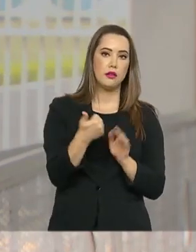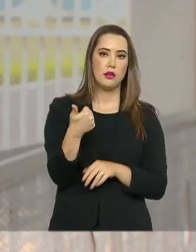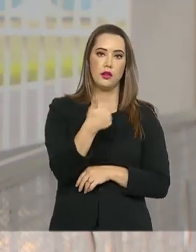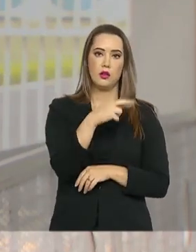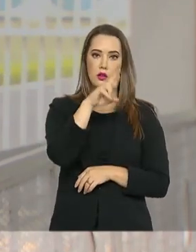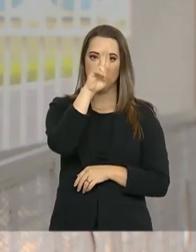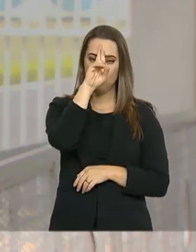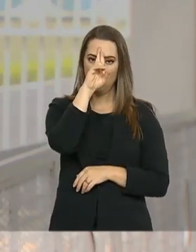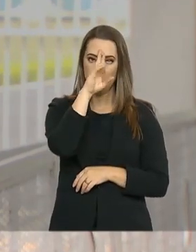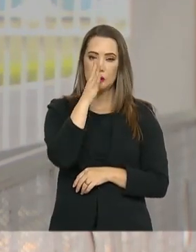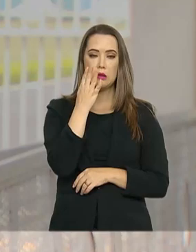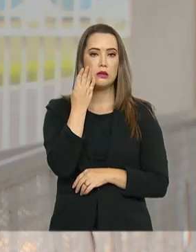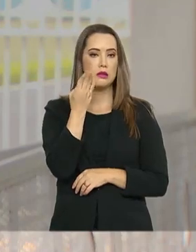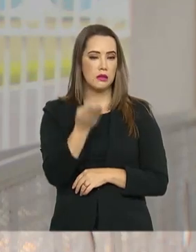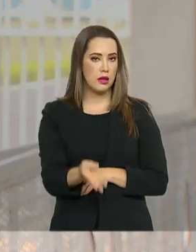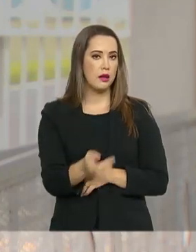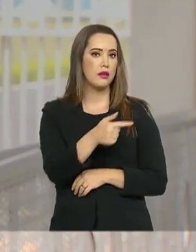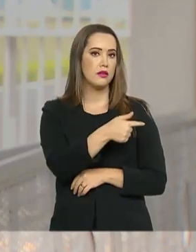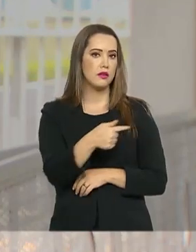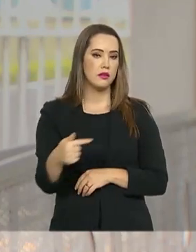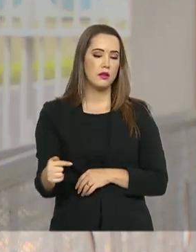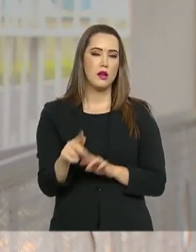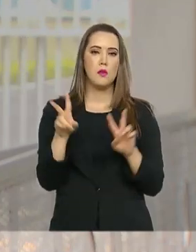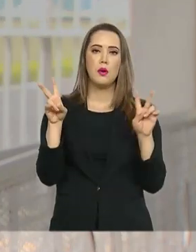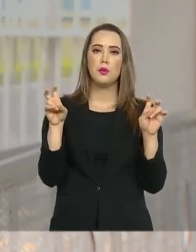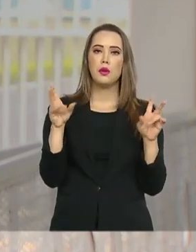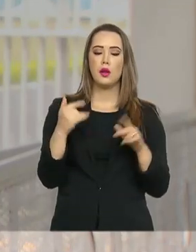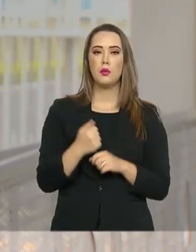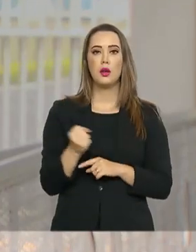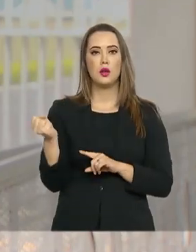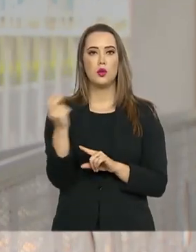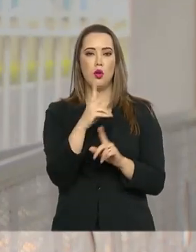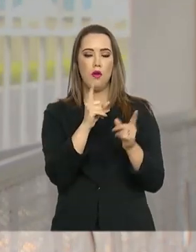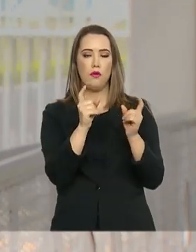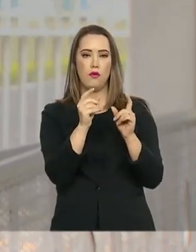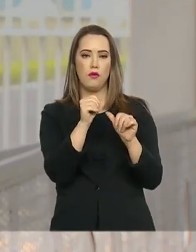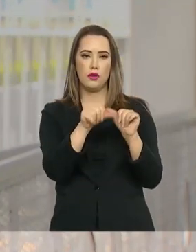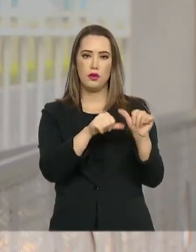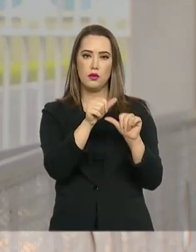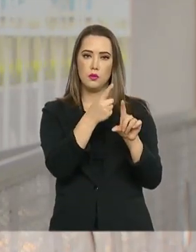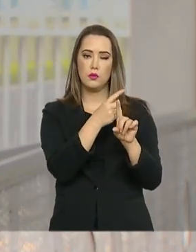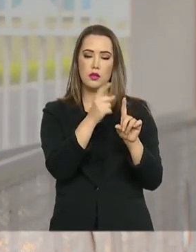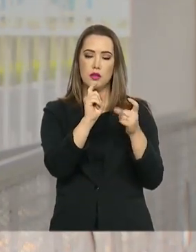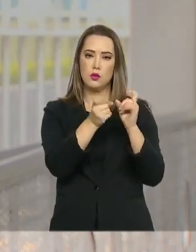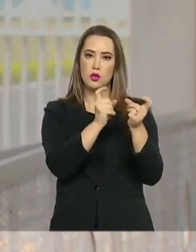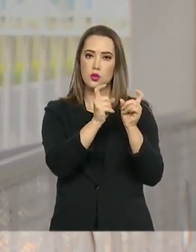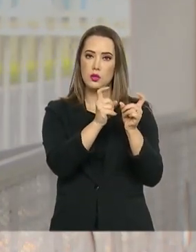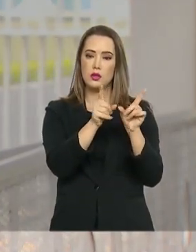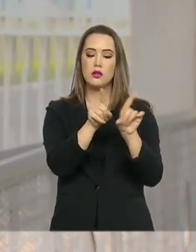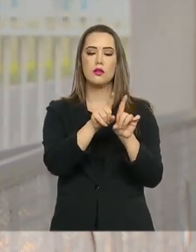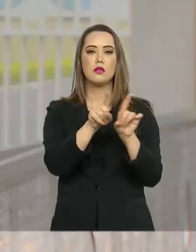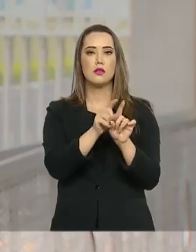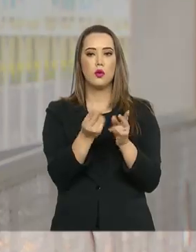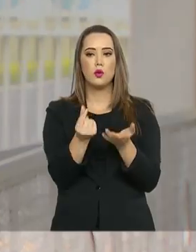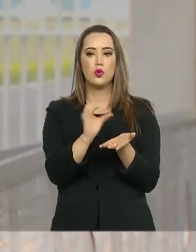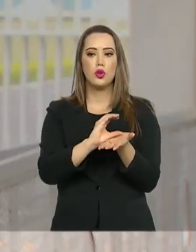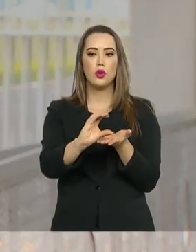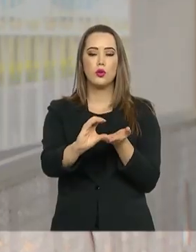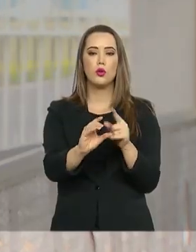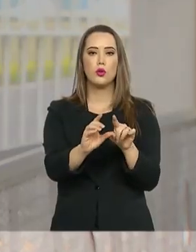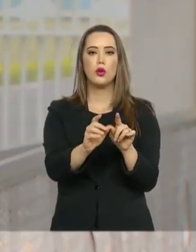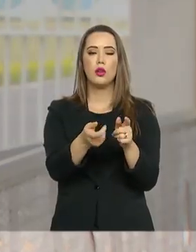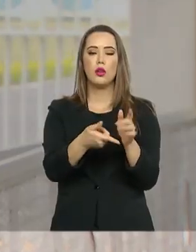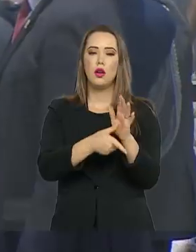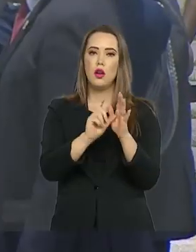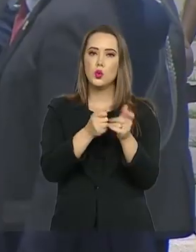na pauta desta semana estavam a reforma administrativa ea liberação de recursos contingenciados do